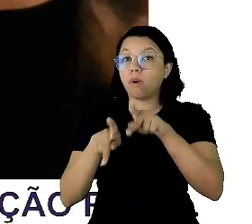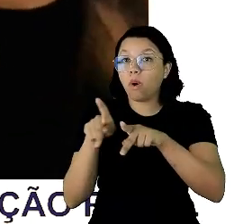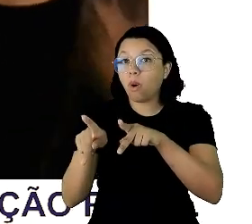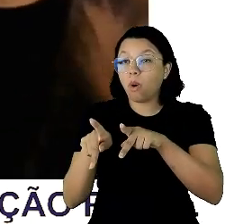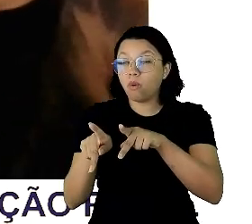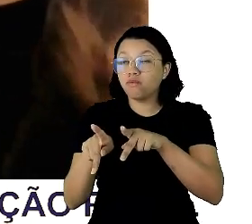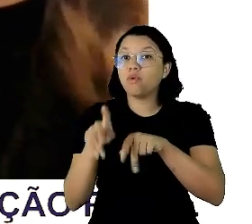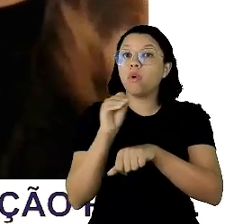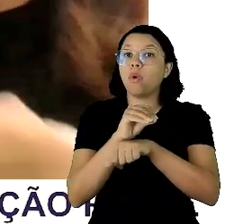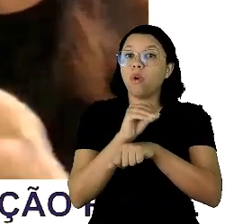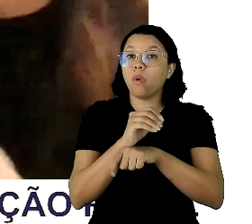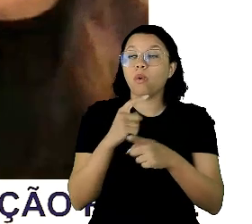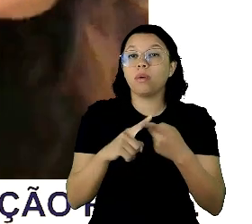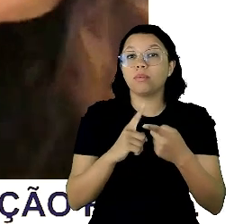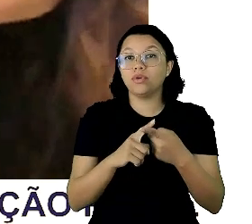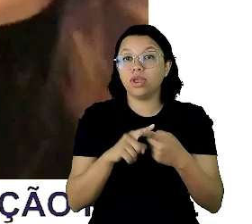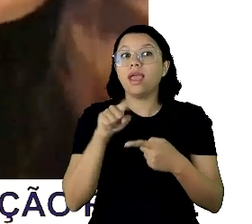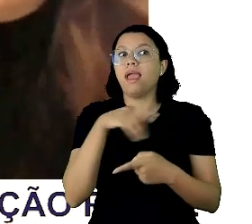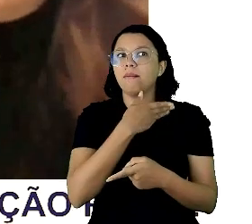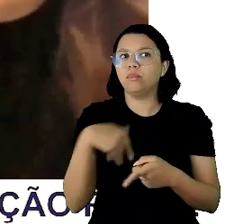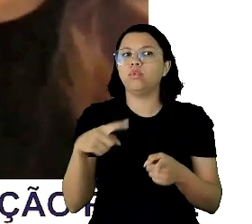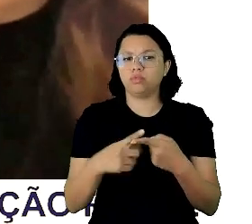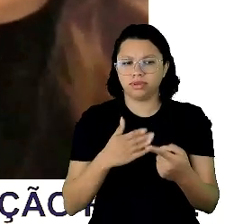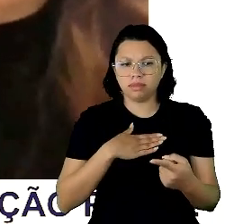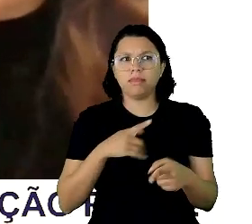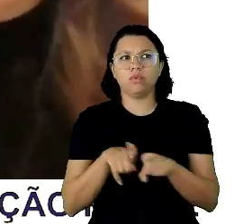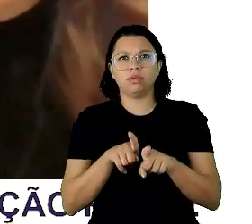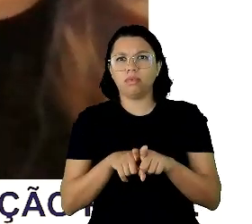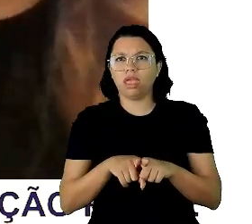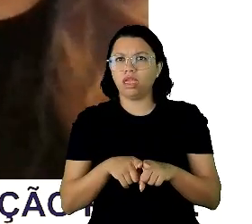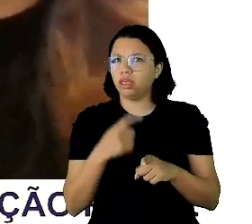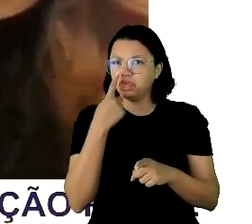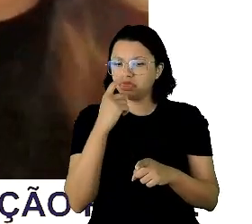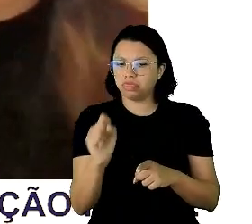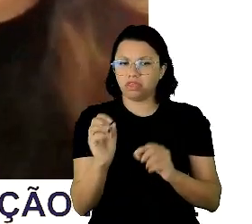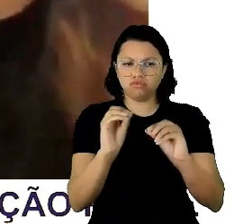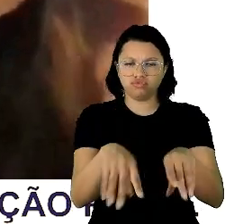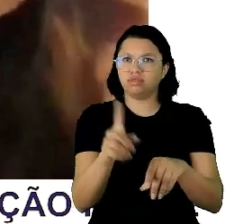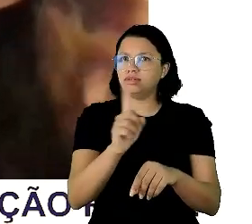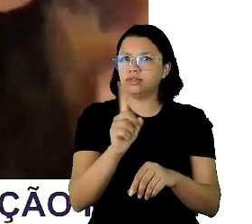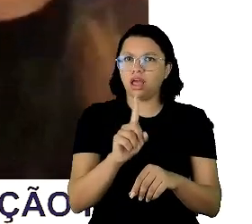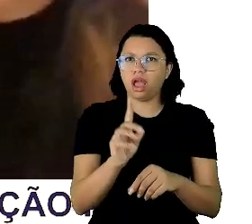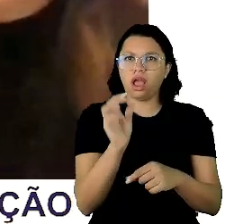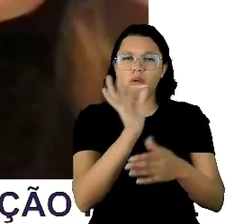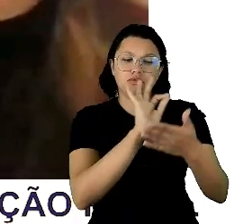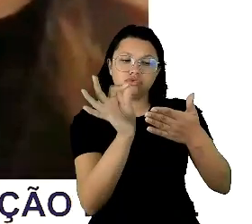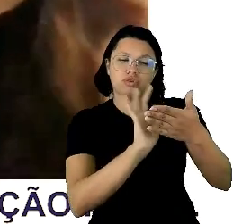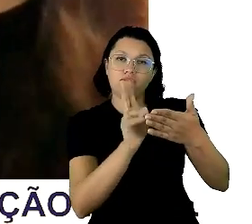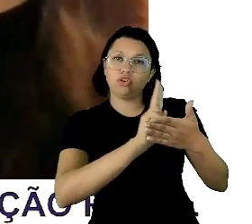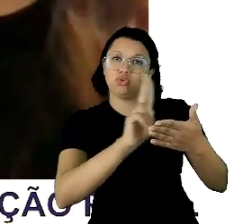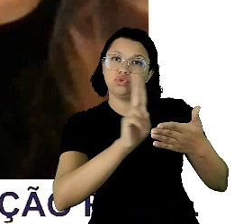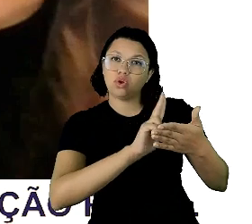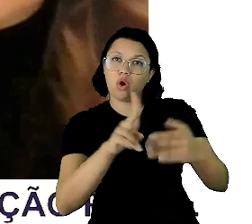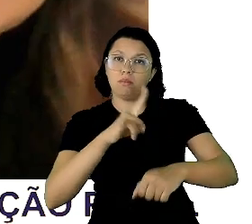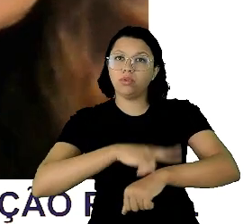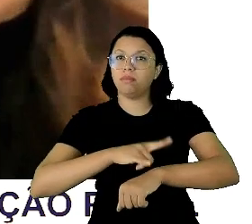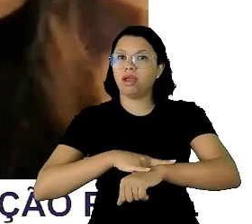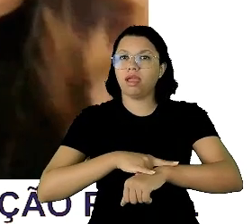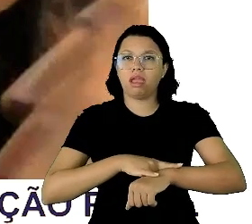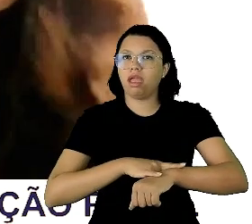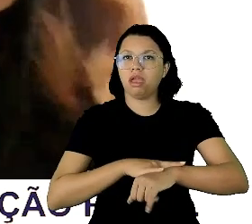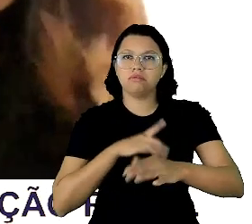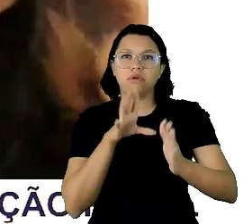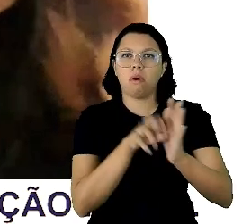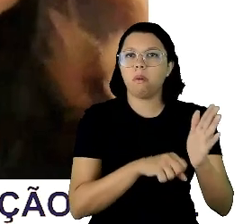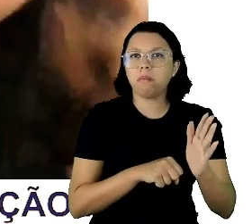Então eu não vou deixar o lixo, eu não vou ficar escrevendo o nome no banheiro público, eu não vou ficar arranhando, eu não vou roubar a